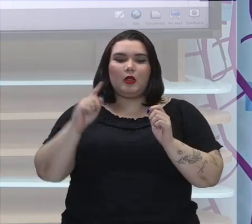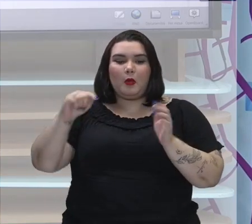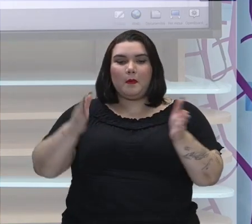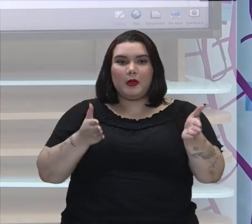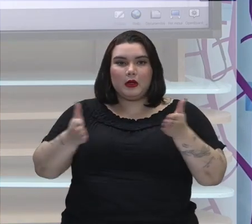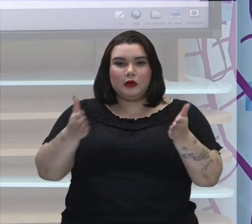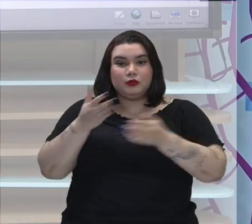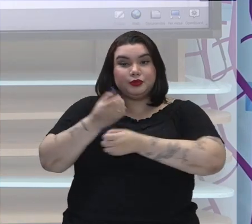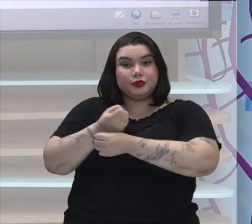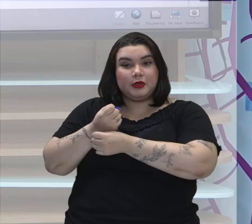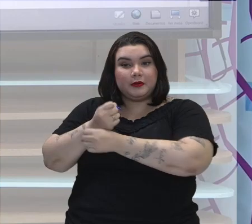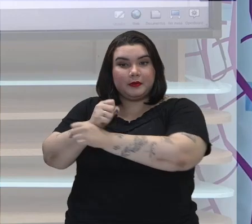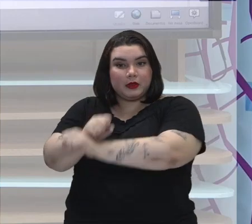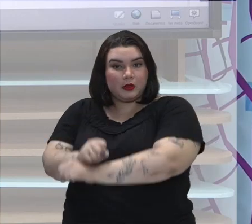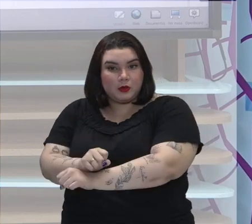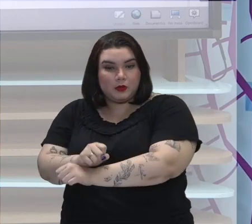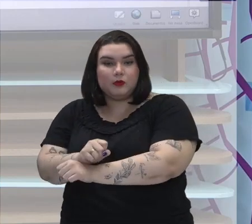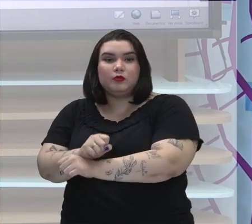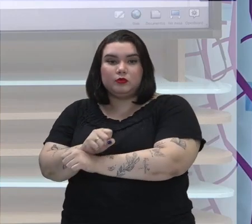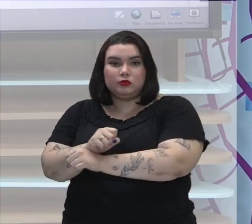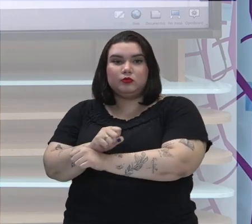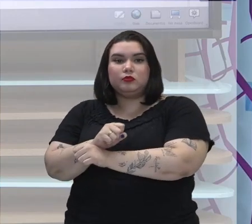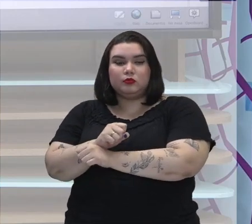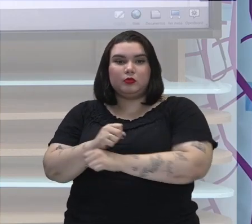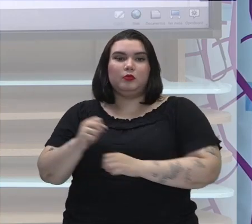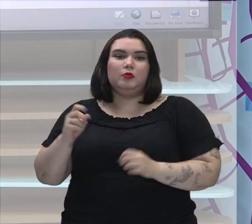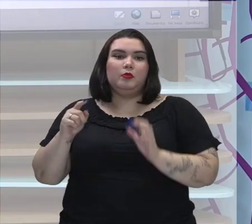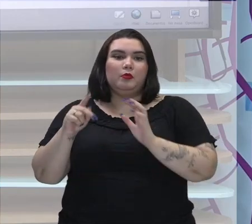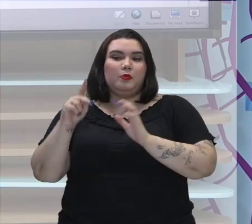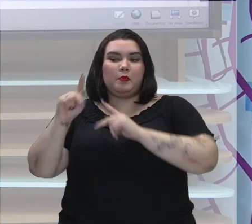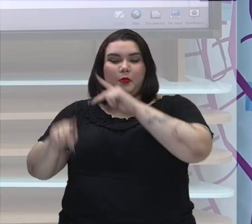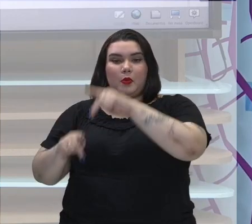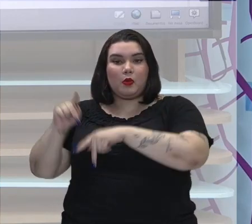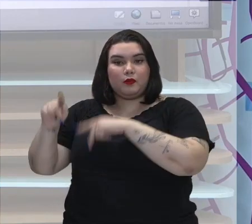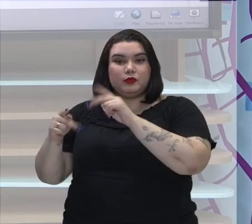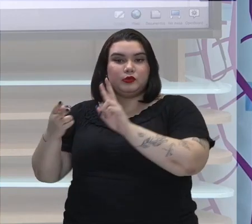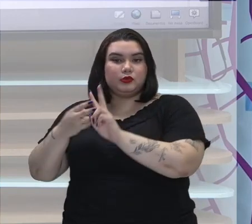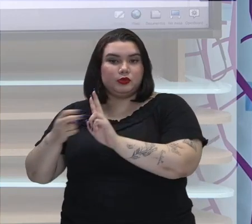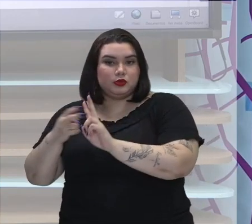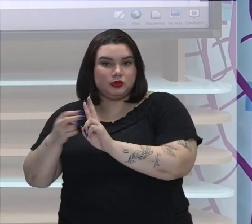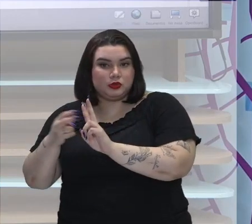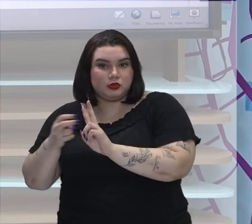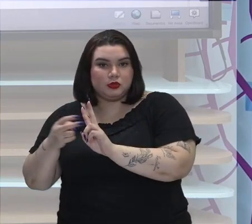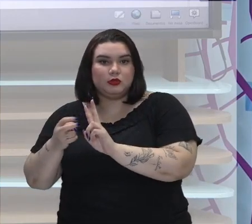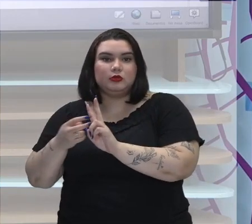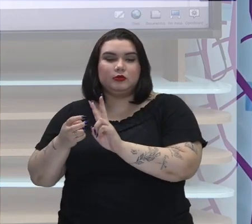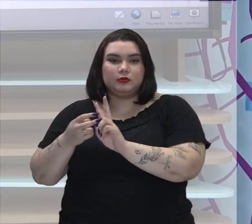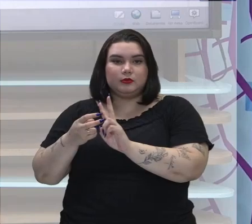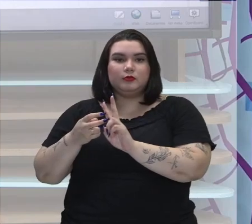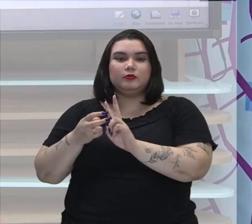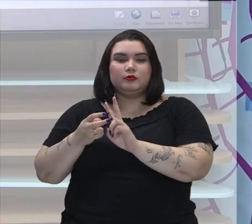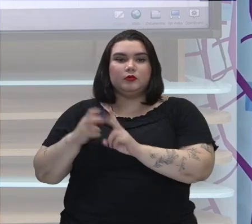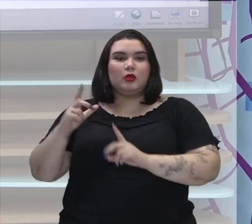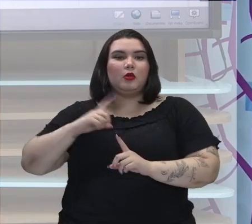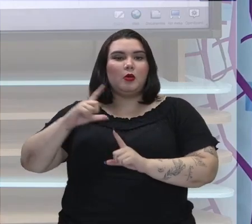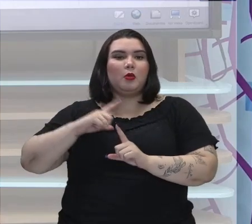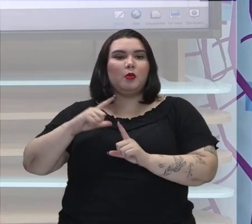de escravidão, né, de escravização dos povos indígenas em